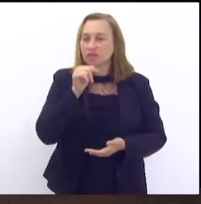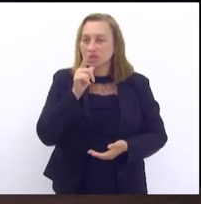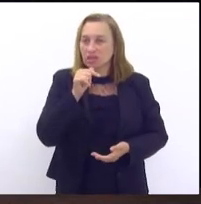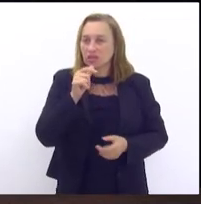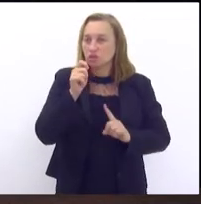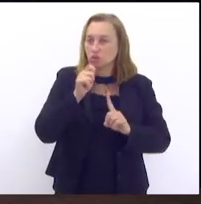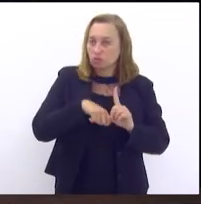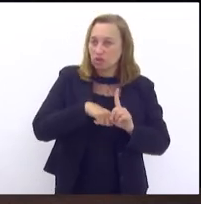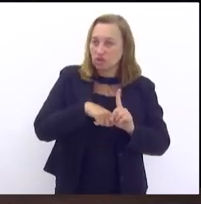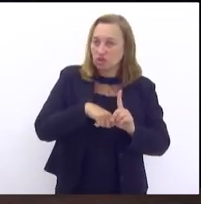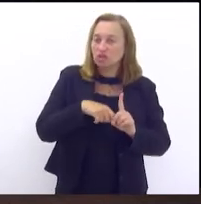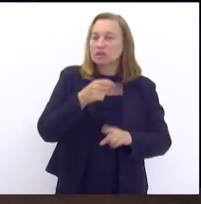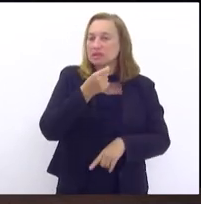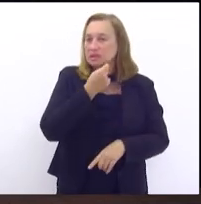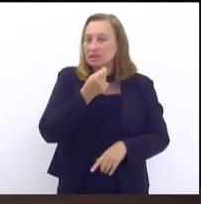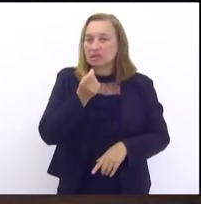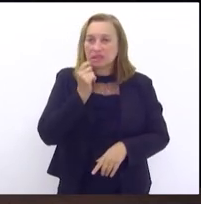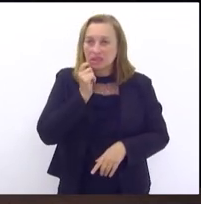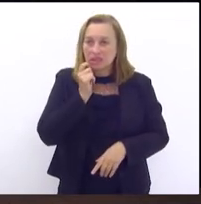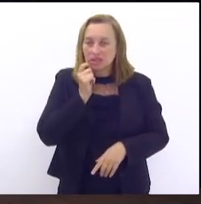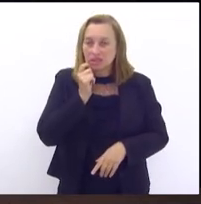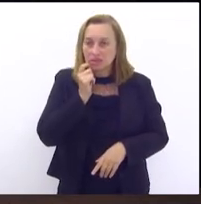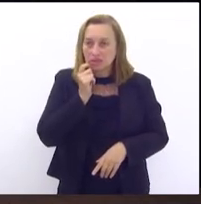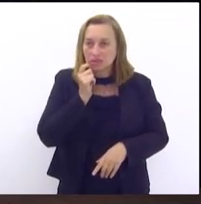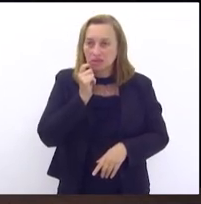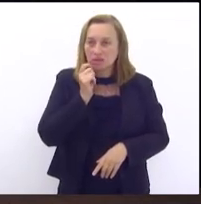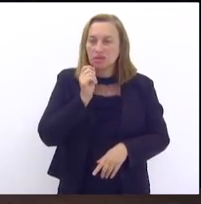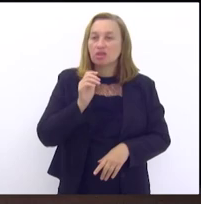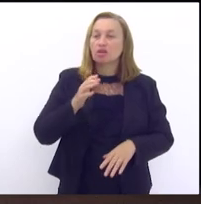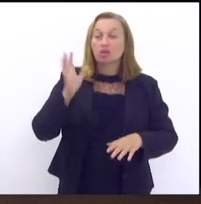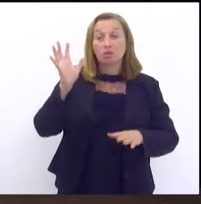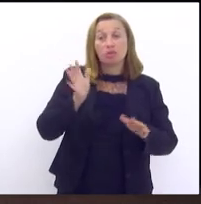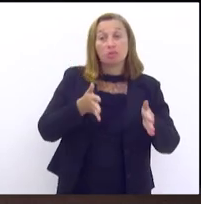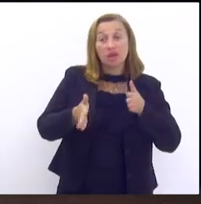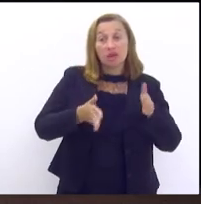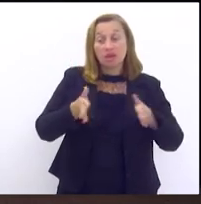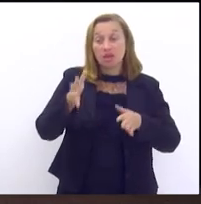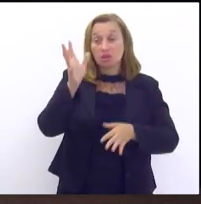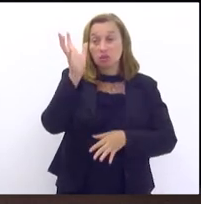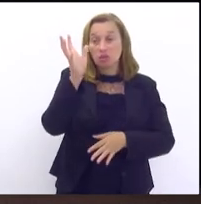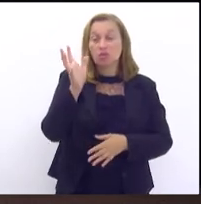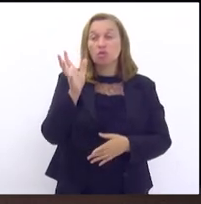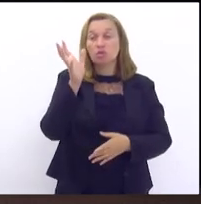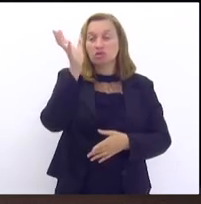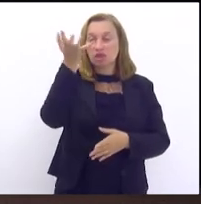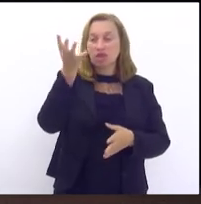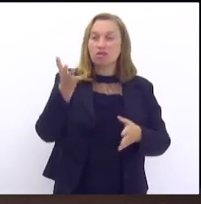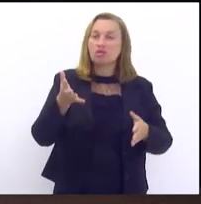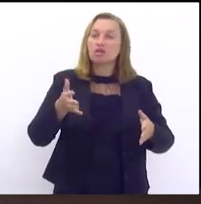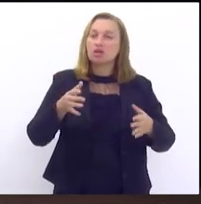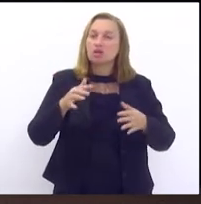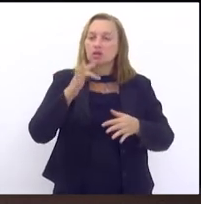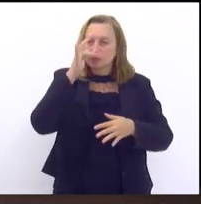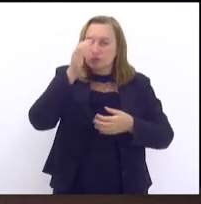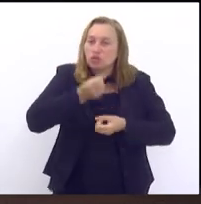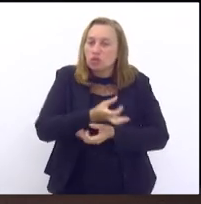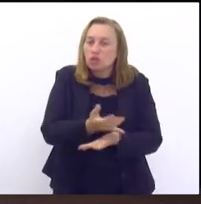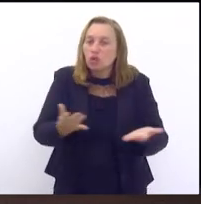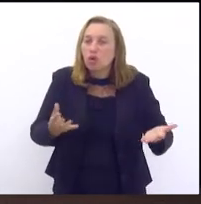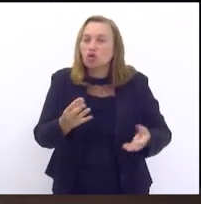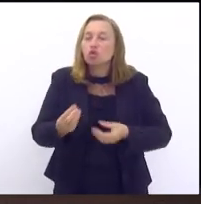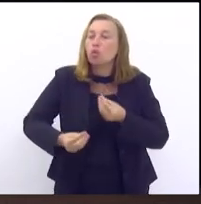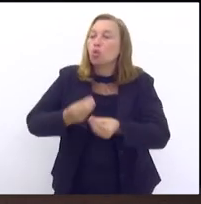mês de setembro, né, ainda na primavera, e que ele se responsabilize no futuro de como vai